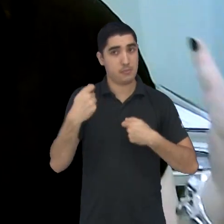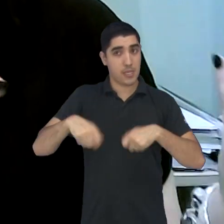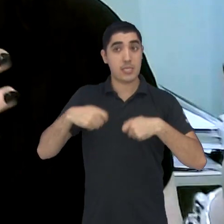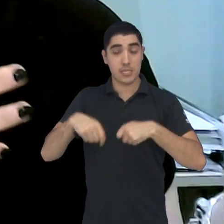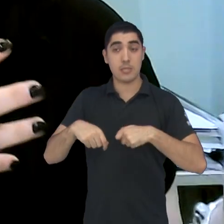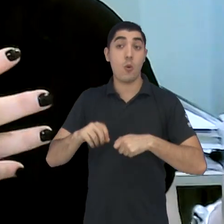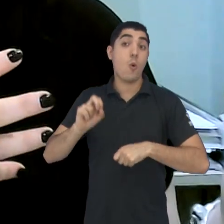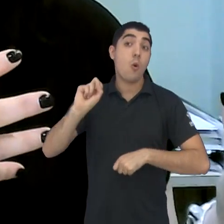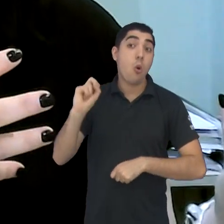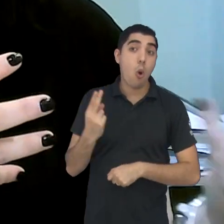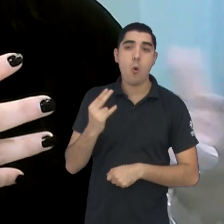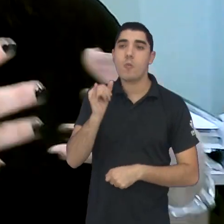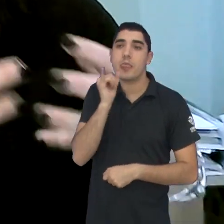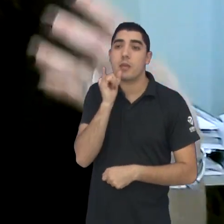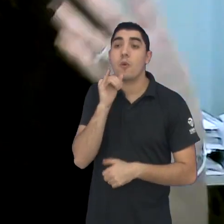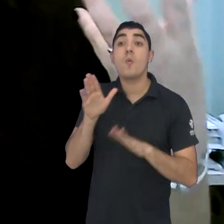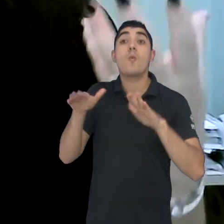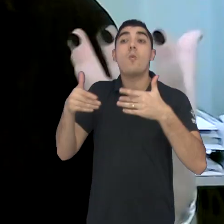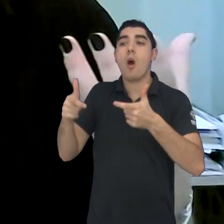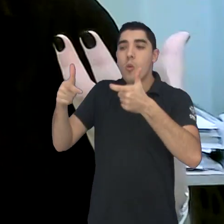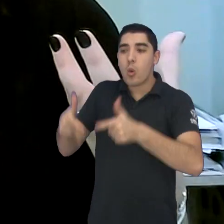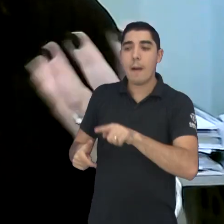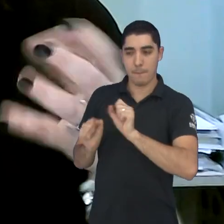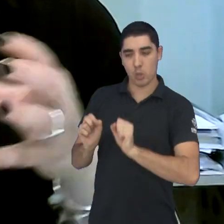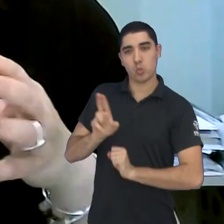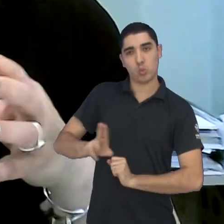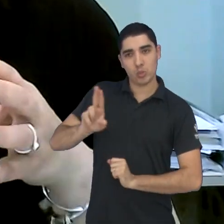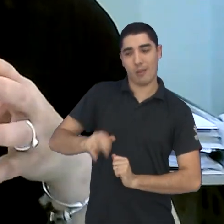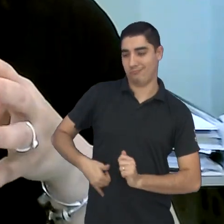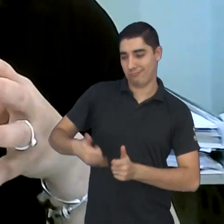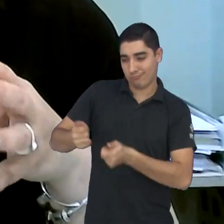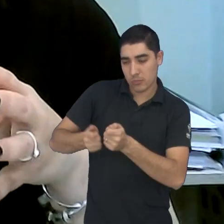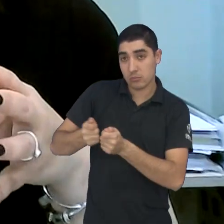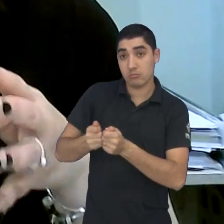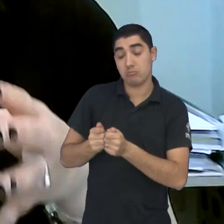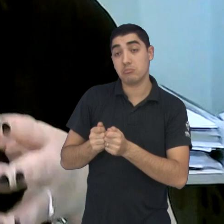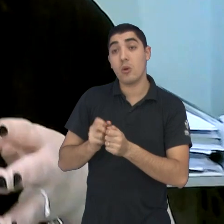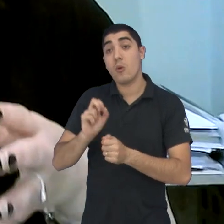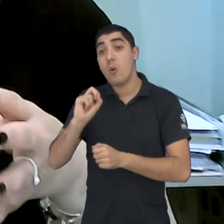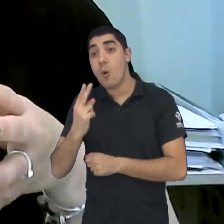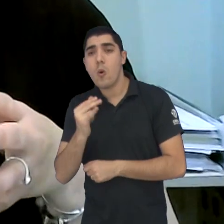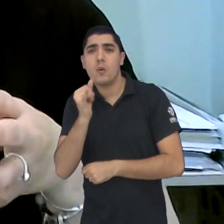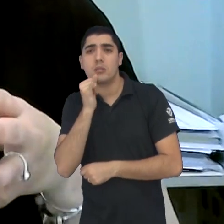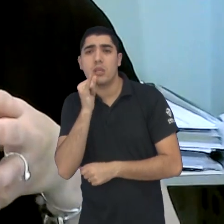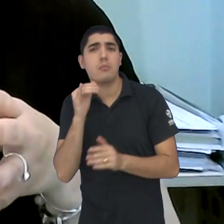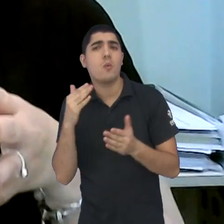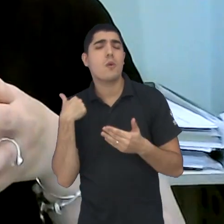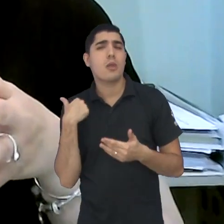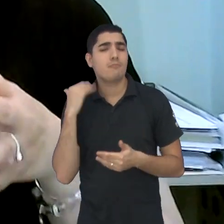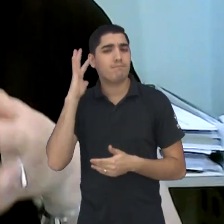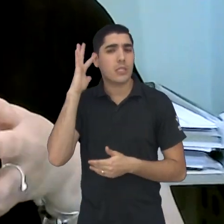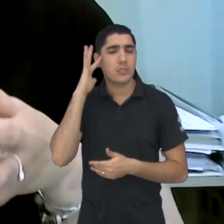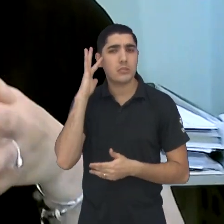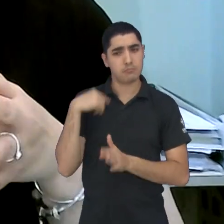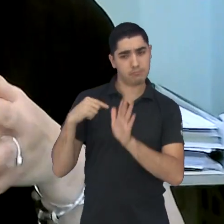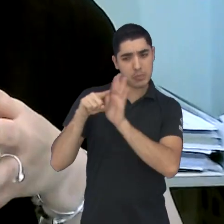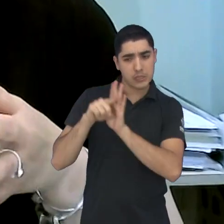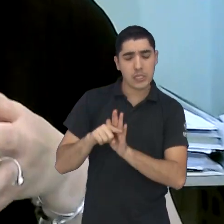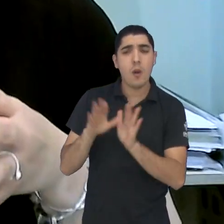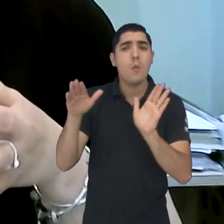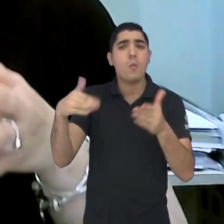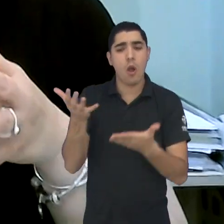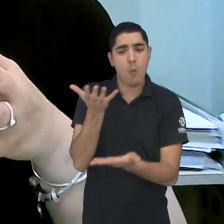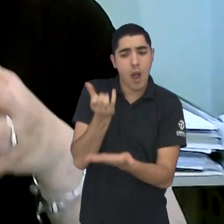lugares em que eu posso utilizar, pesquisar quais são então os aplicativos, quais são os vídeos,